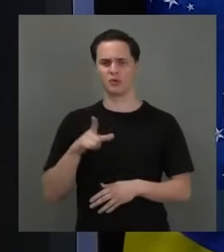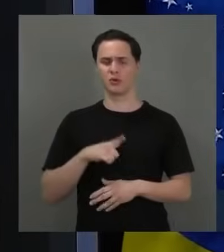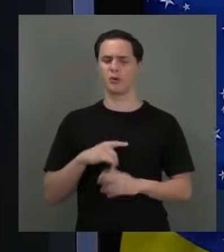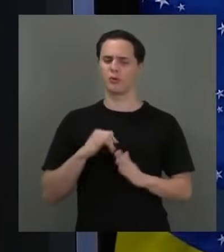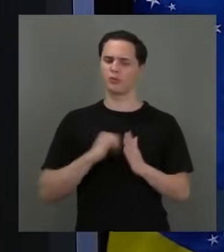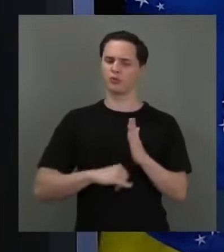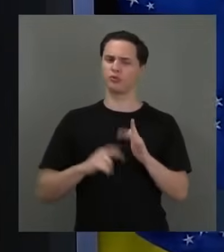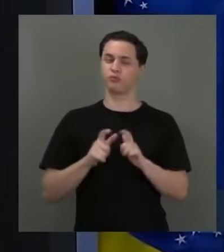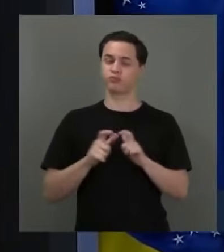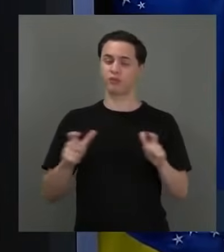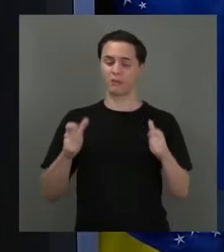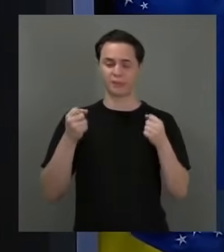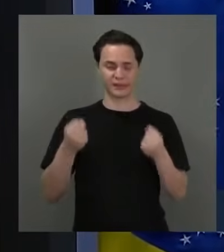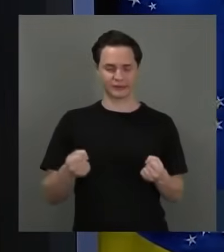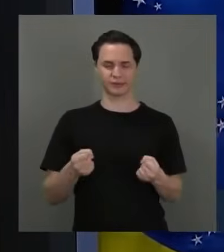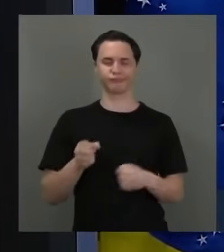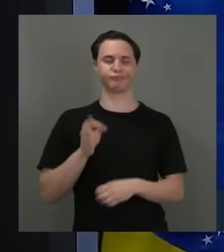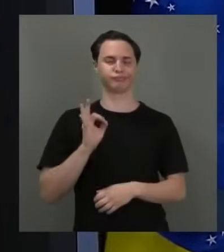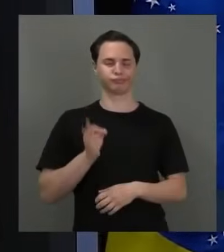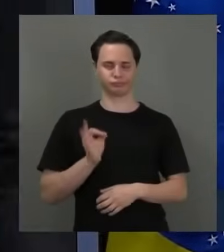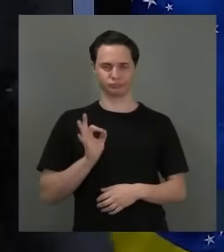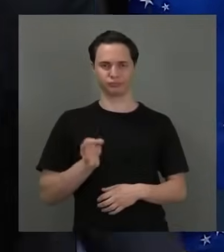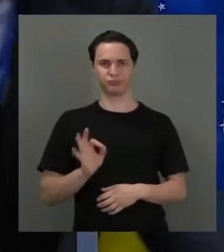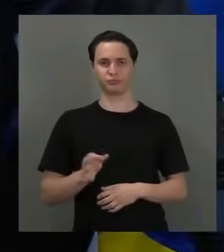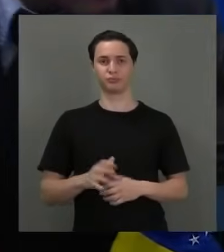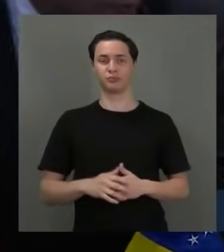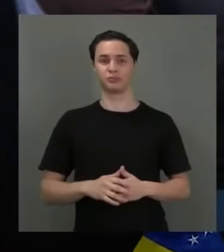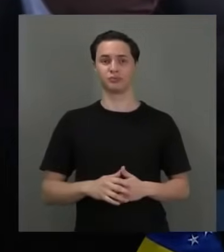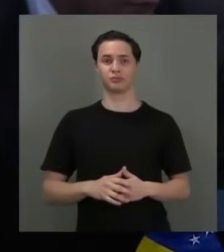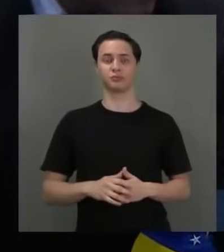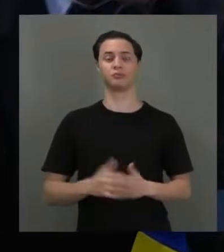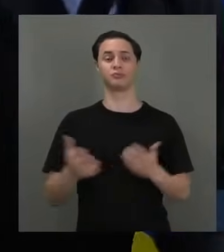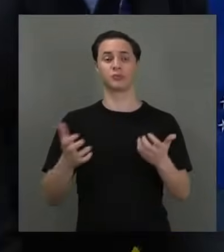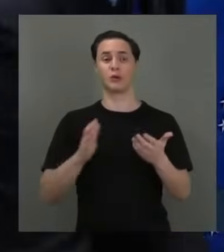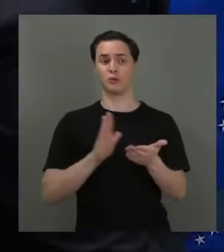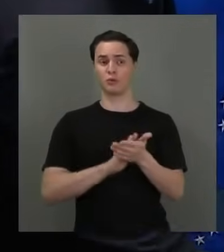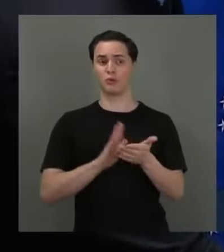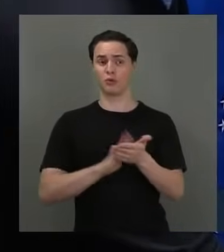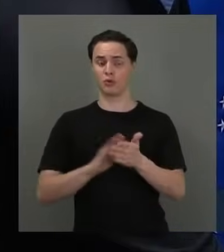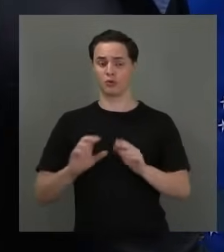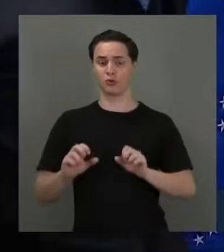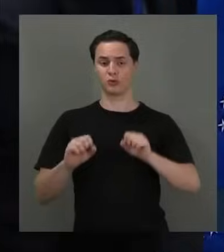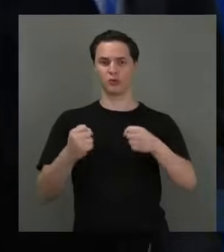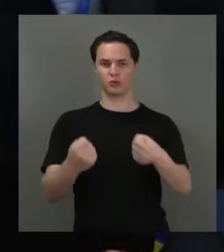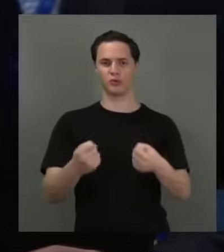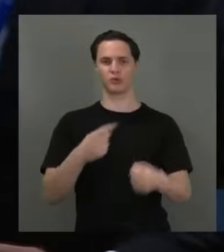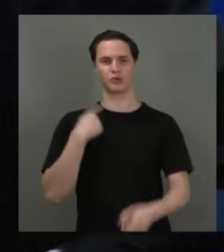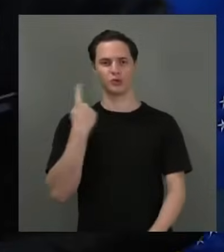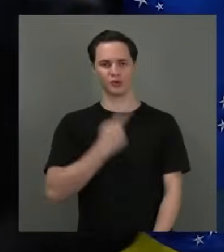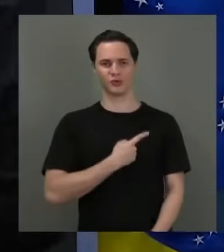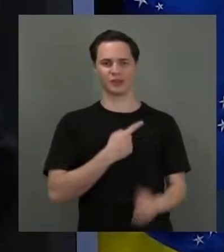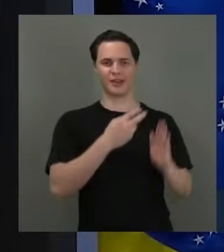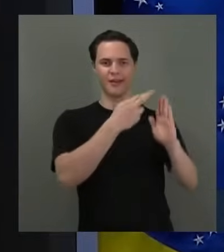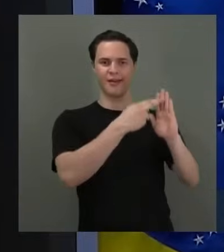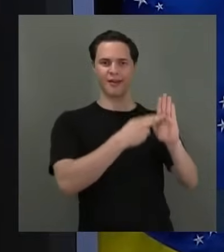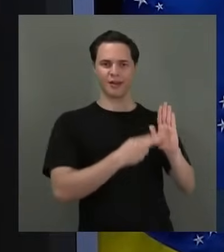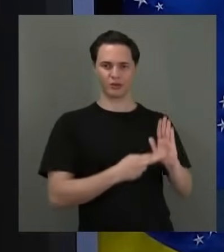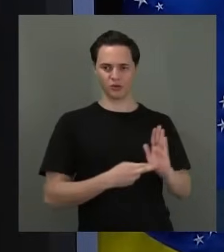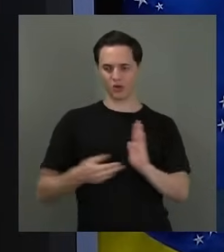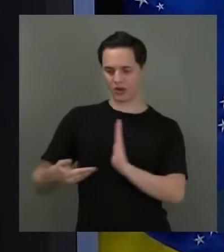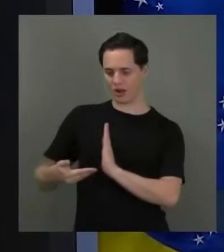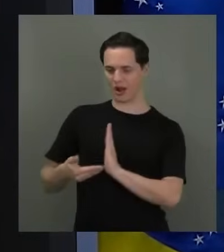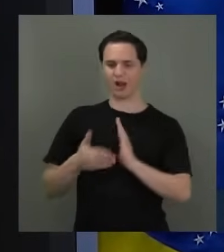alta, sem dúvida nenhuma. Aliás, eu quero parabenizar o esforço dos nossos relatores na Câmara e